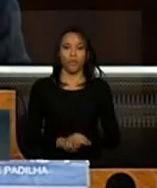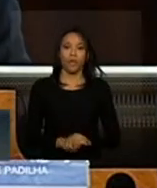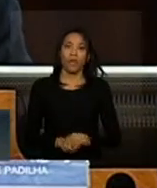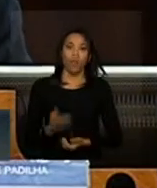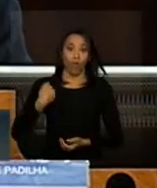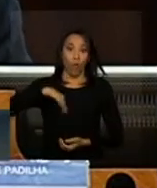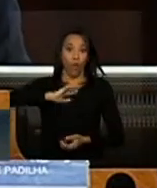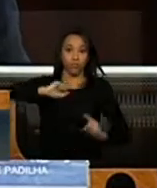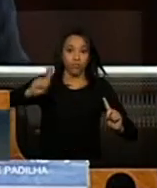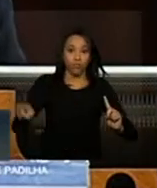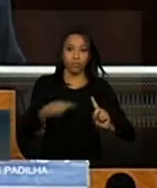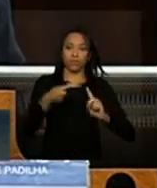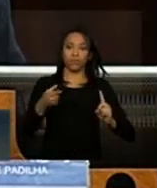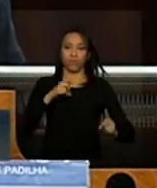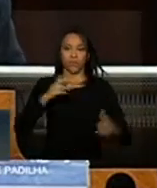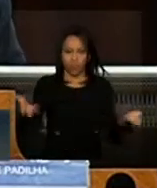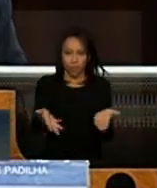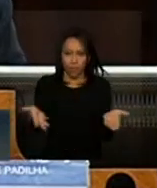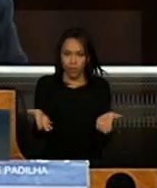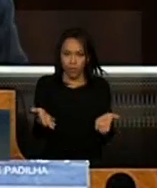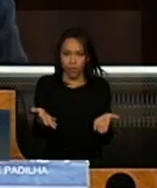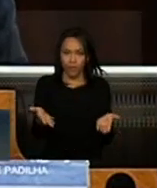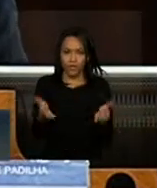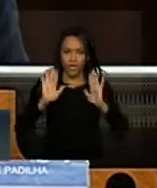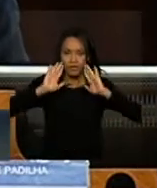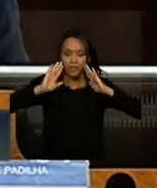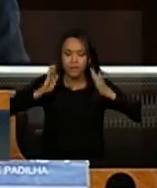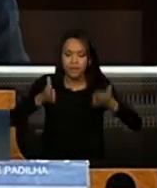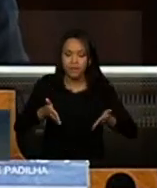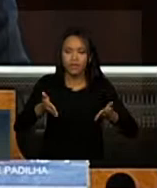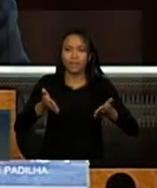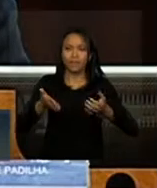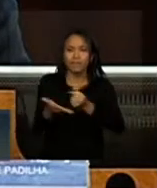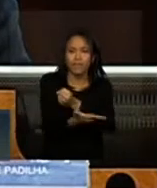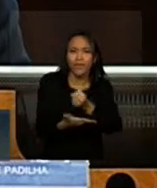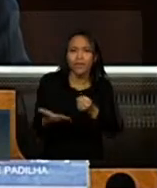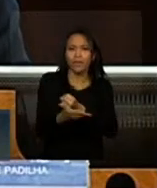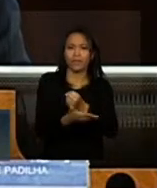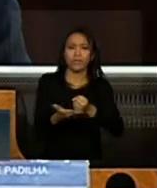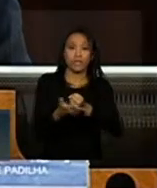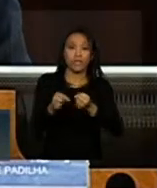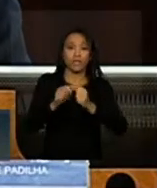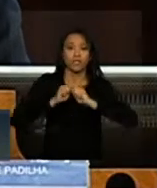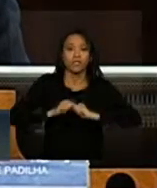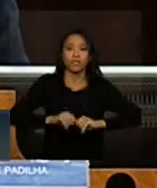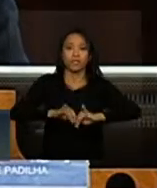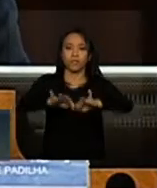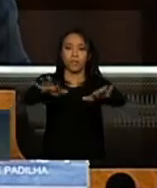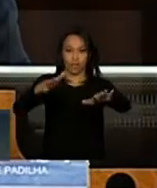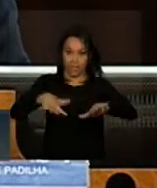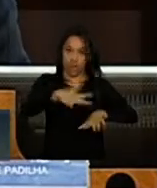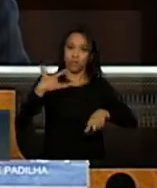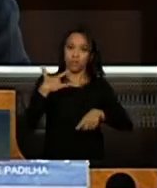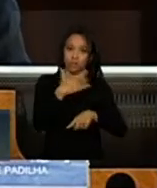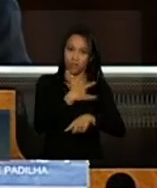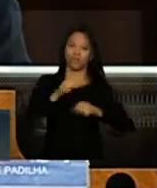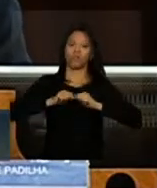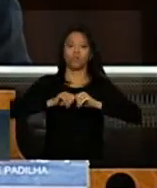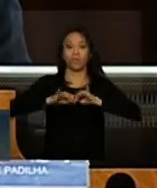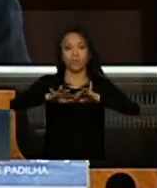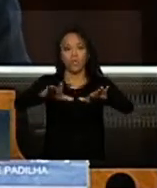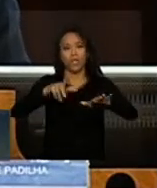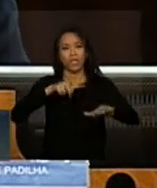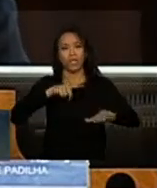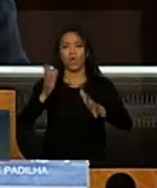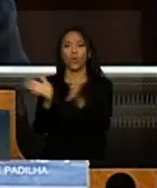grande desafio que nós temos hoje na atenção primária, além de expandir o acesso, né, poder ter mais equipes